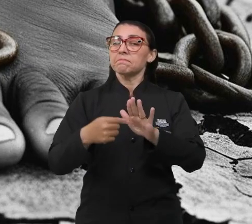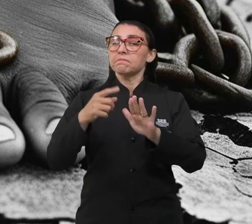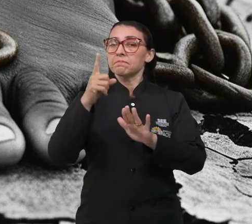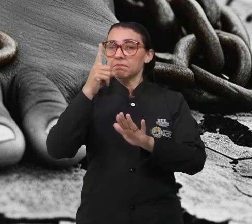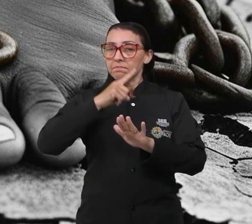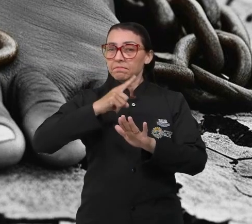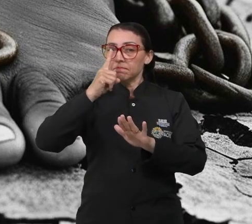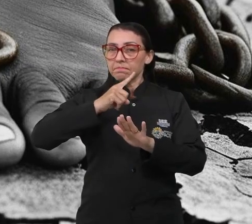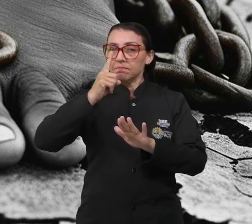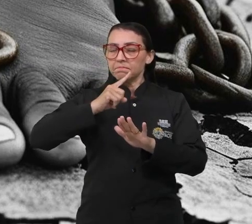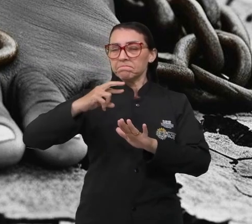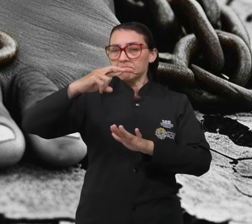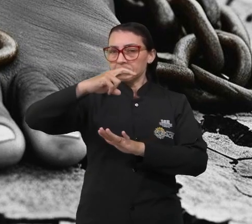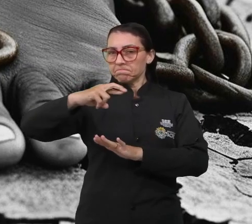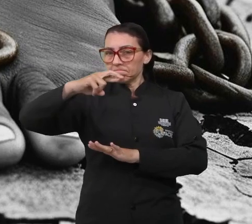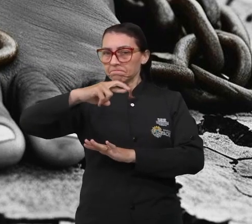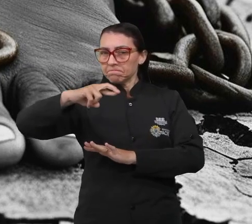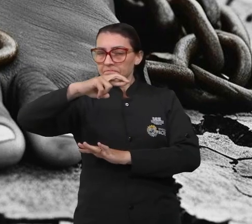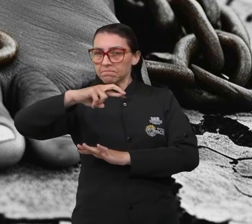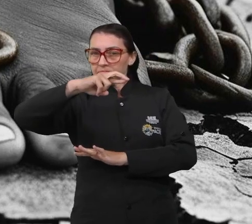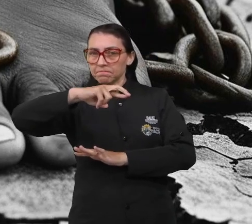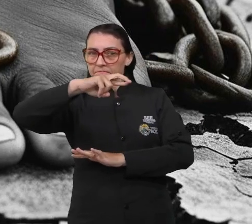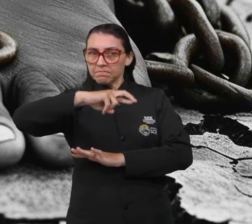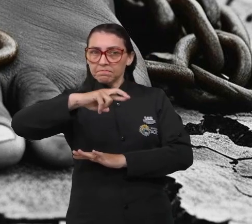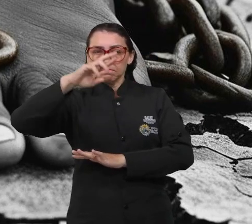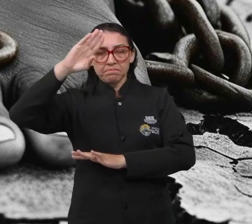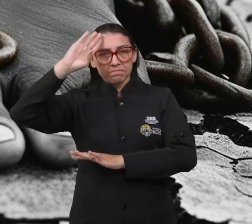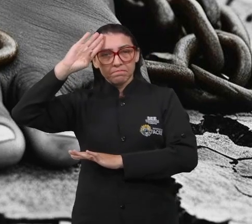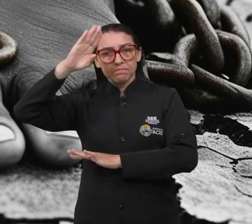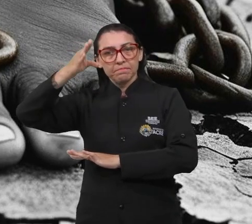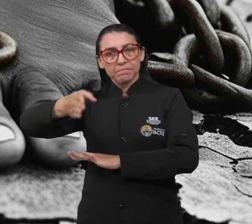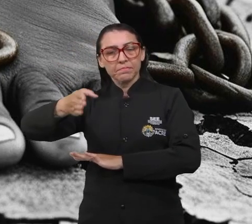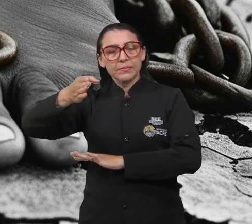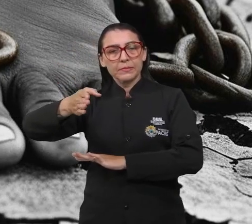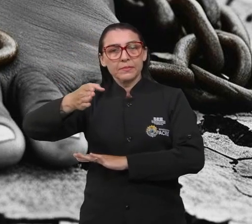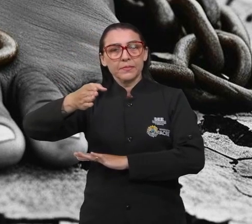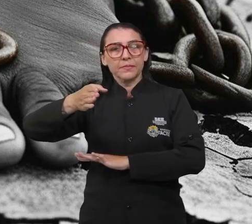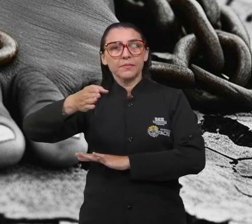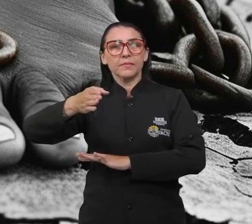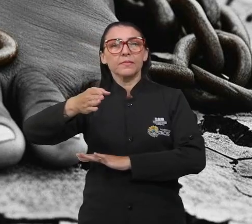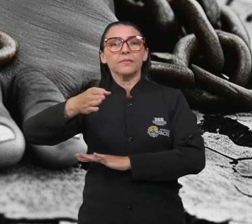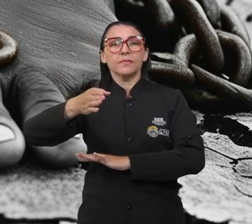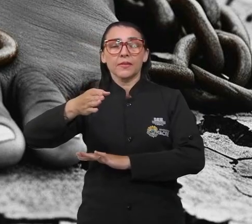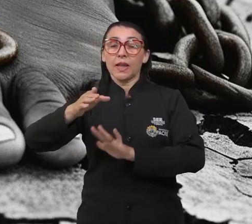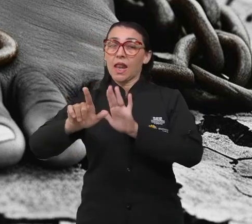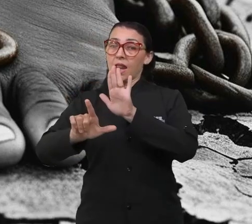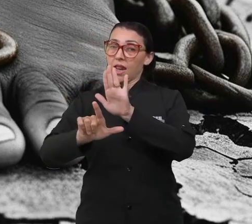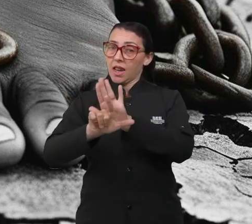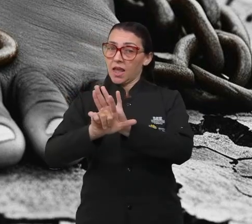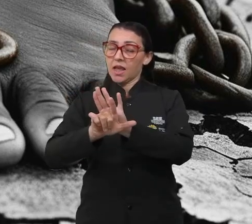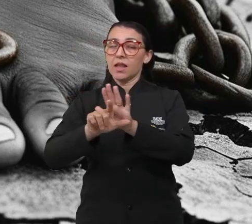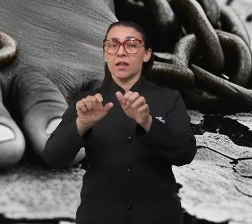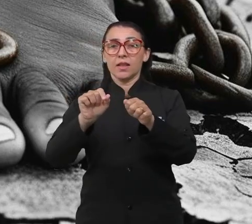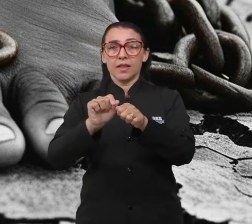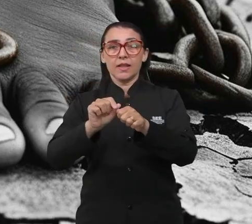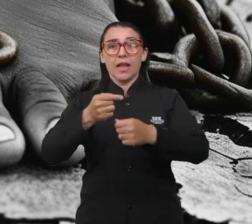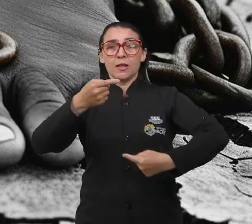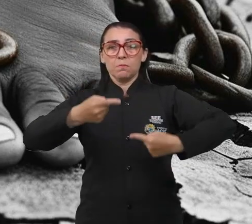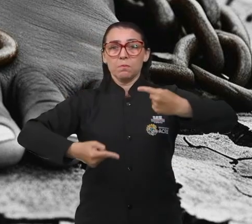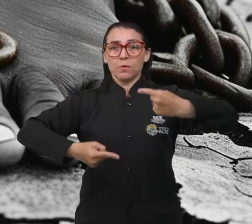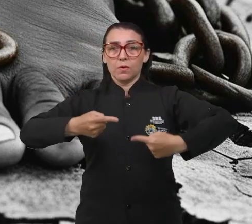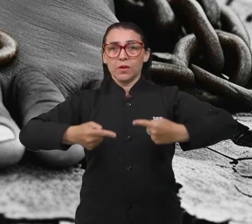falhas na fiscalização e principalmente na aplicação de leis e nas